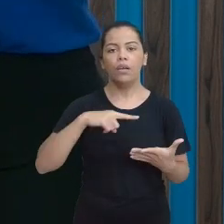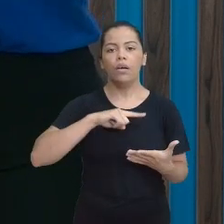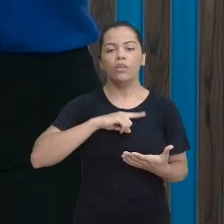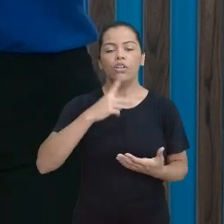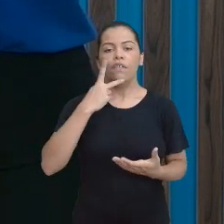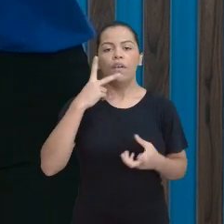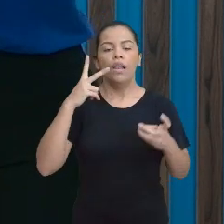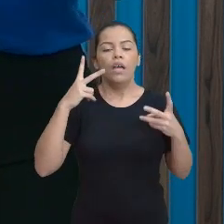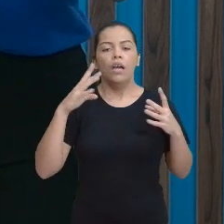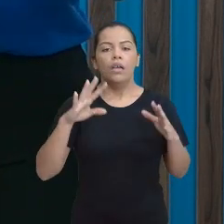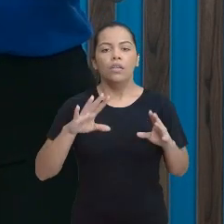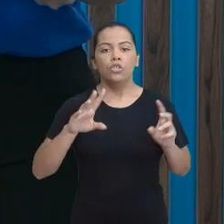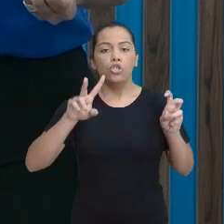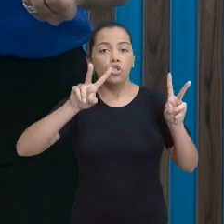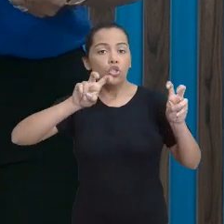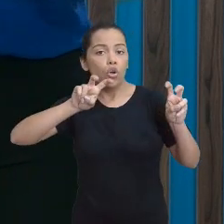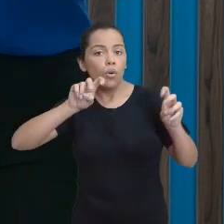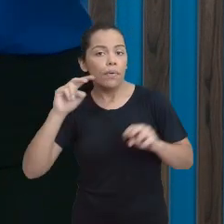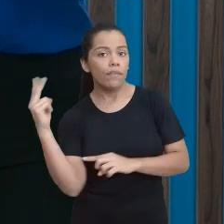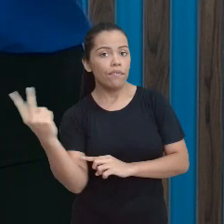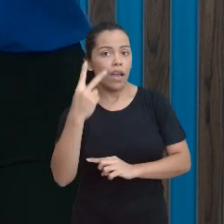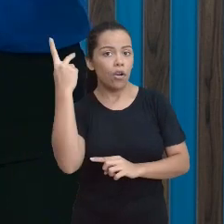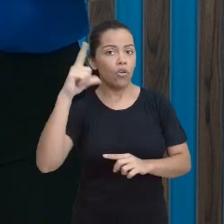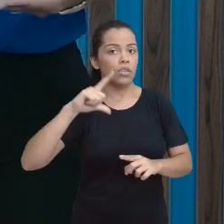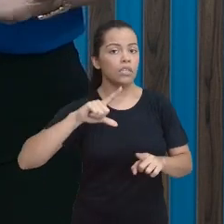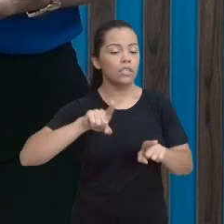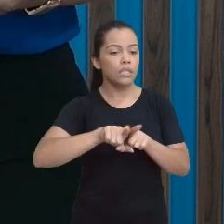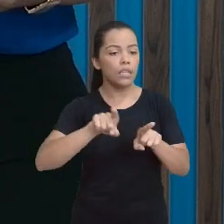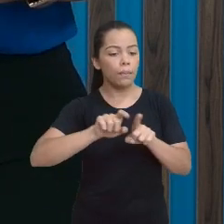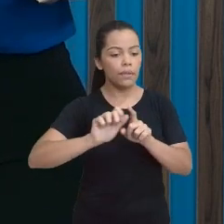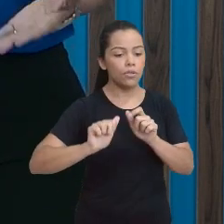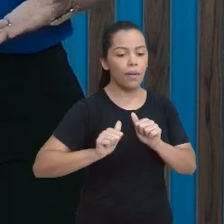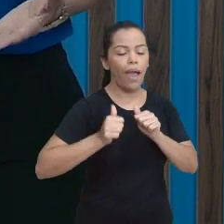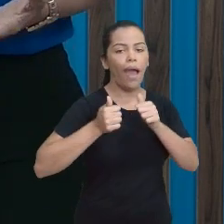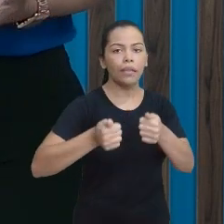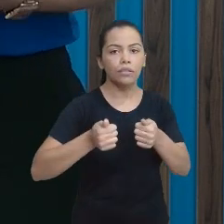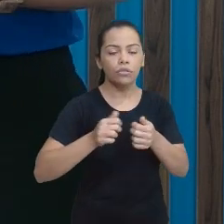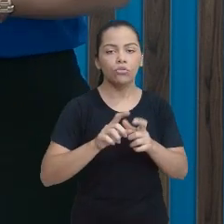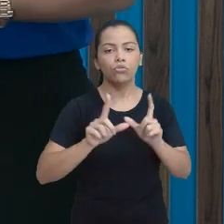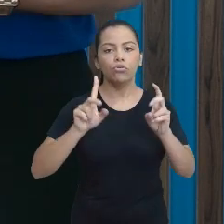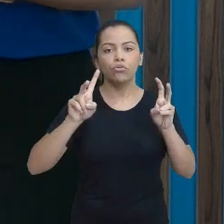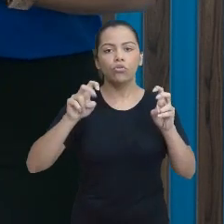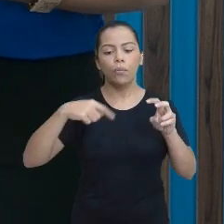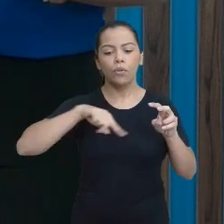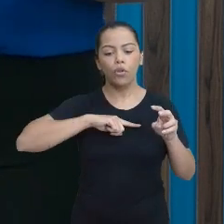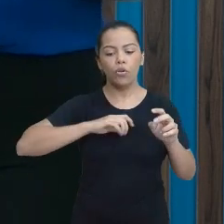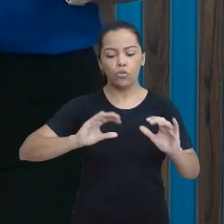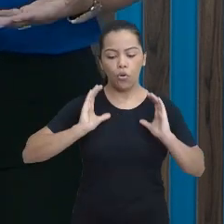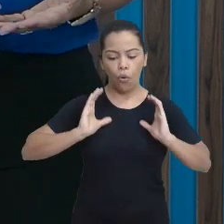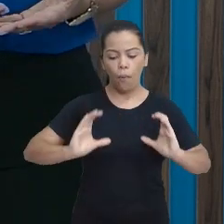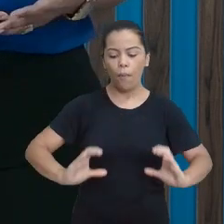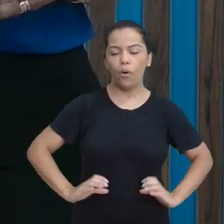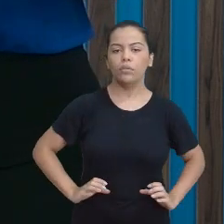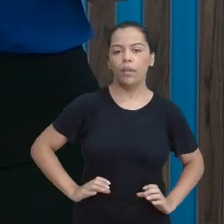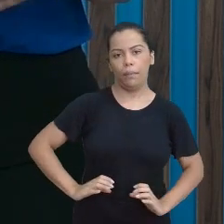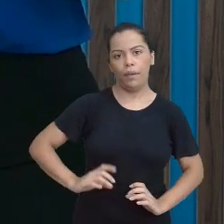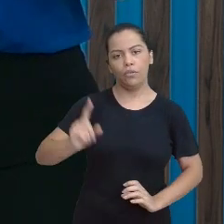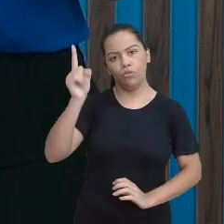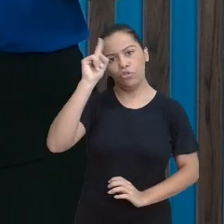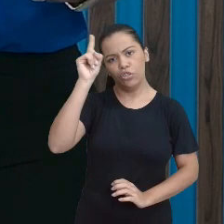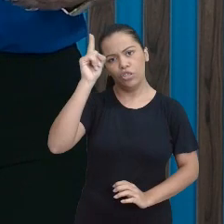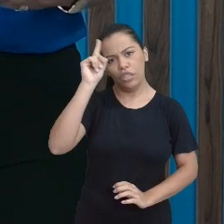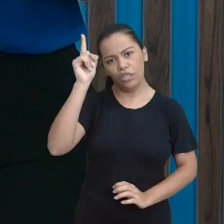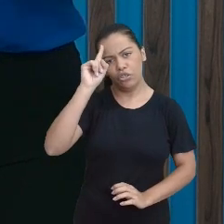a gente fala de atitudes, que é o nosso comportamento diário, e aí a gente fala de habilidades.